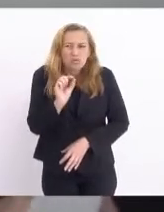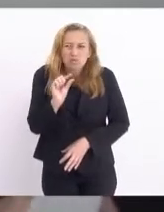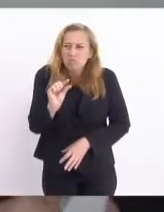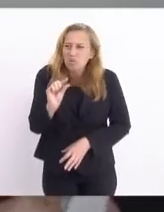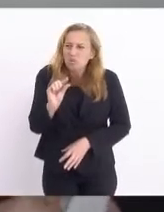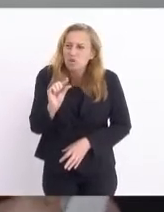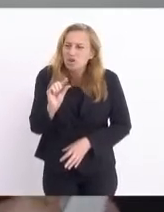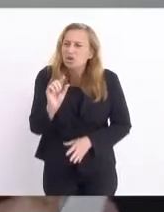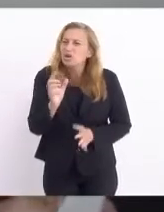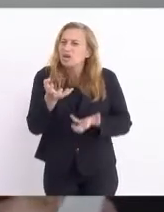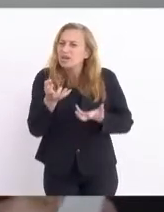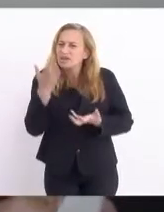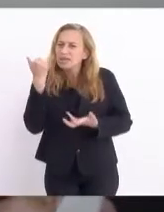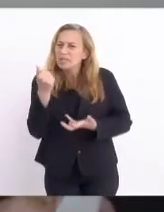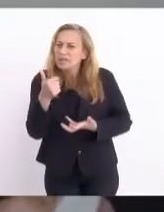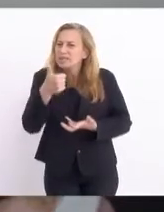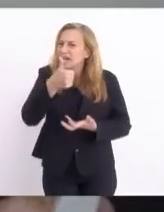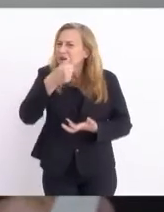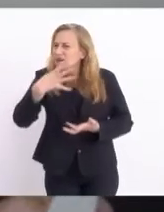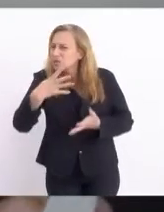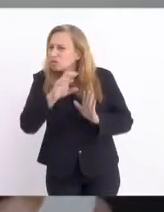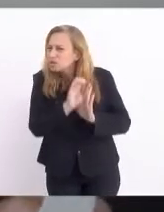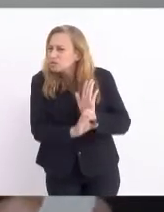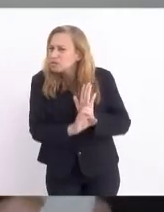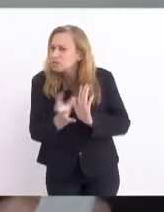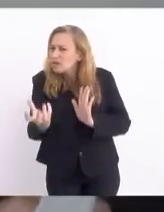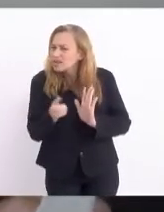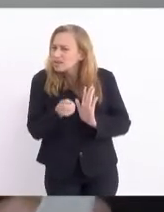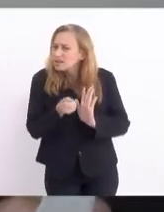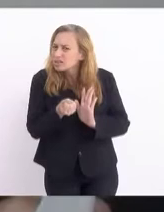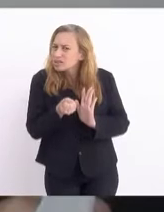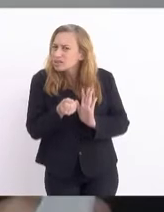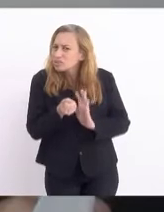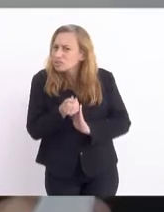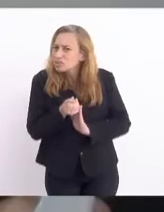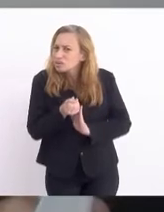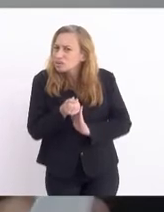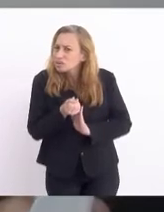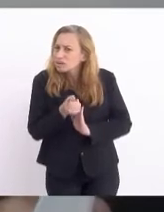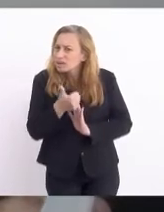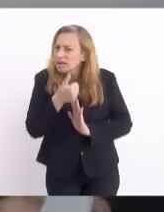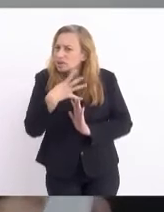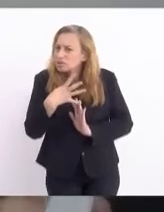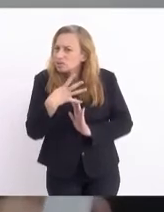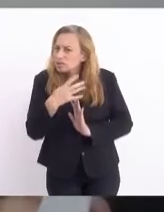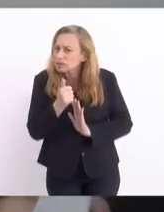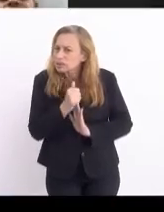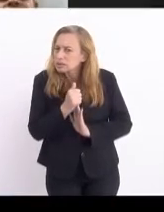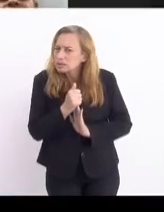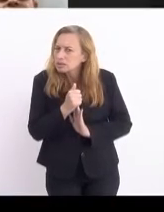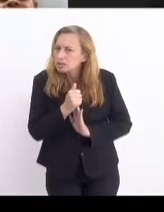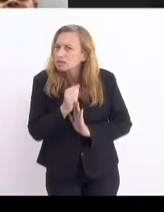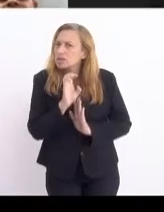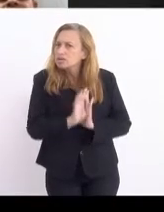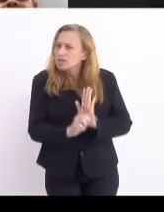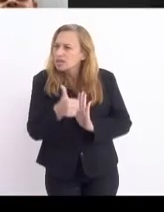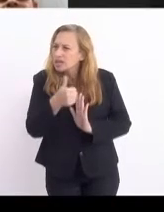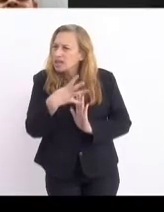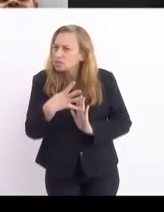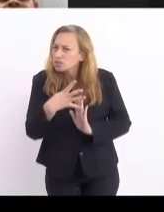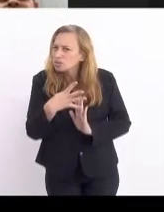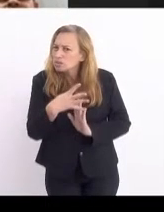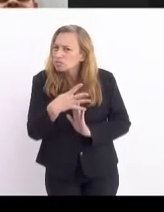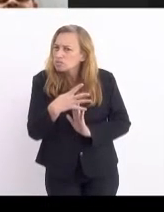emenda 14 foi acolhida pelo parecer da CCJ. 14. Okay. A emenda 14, só um